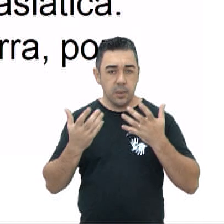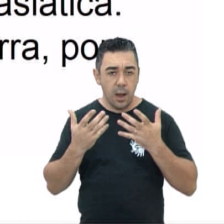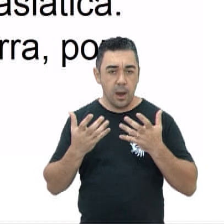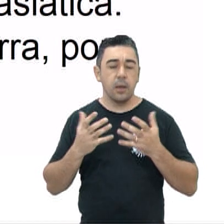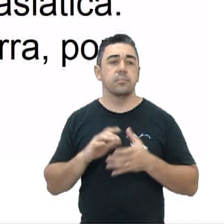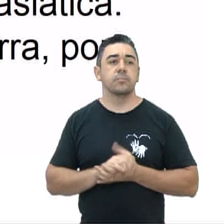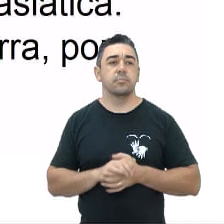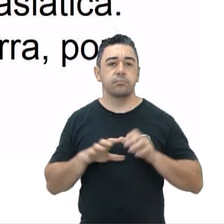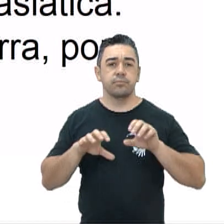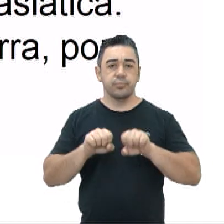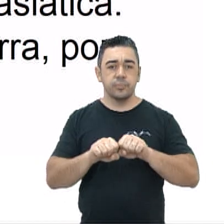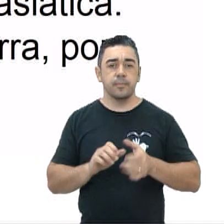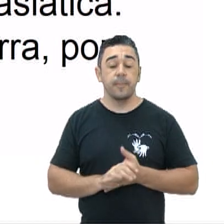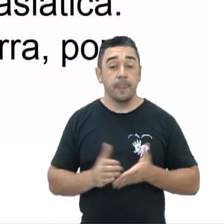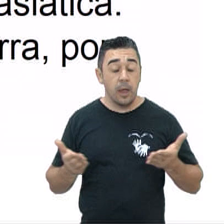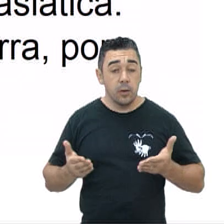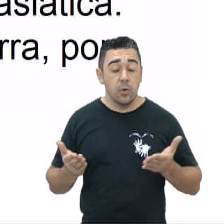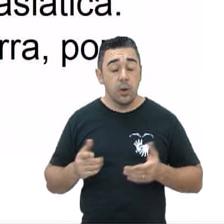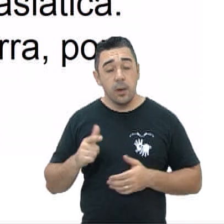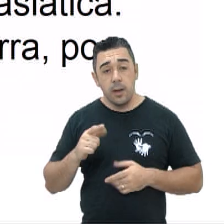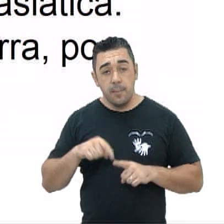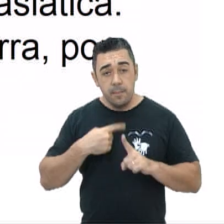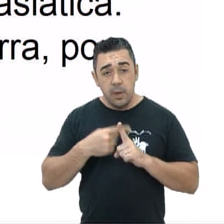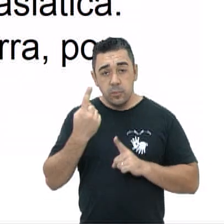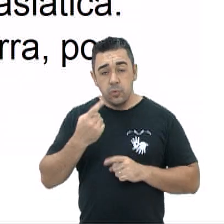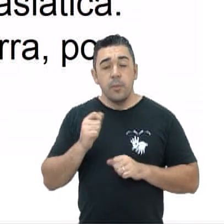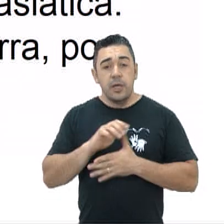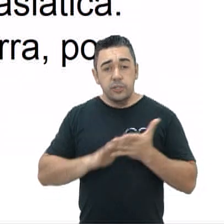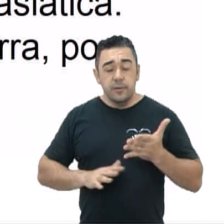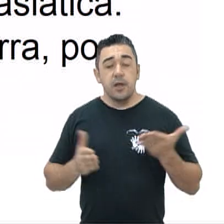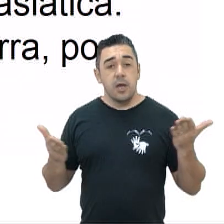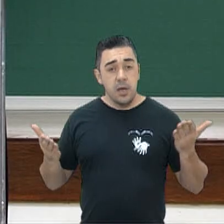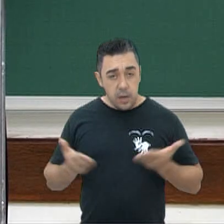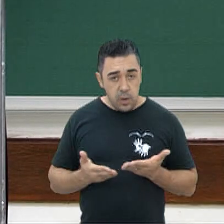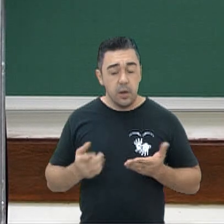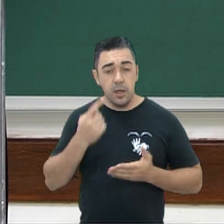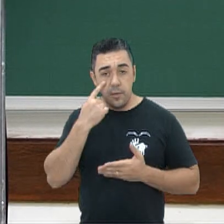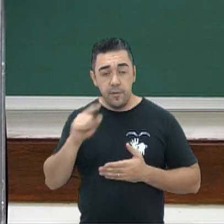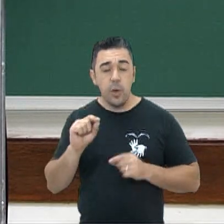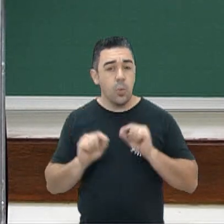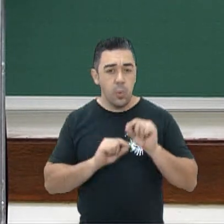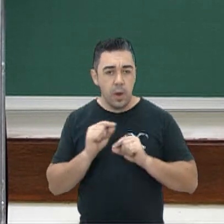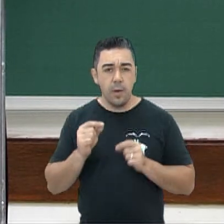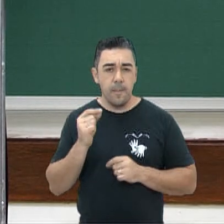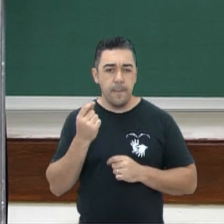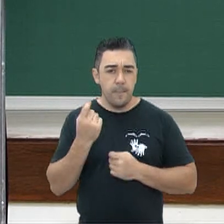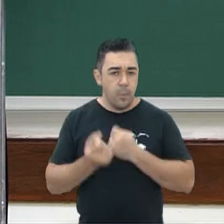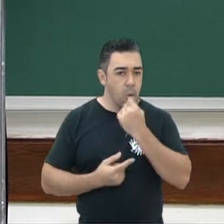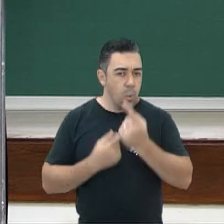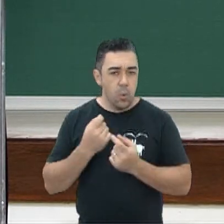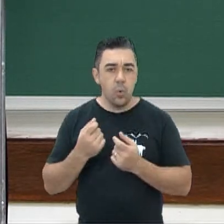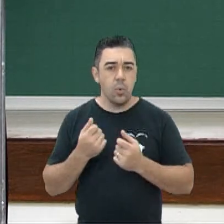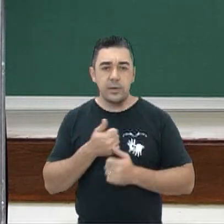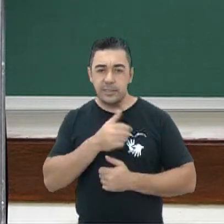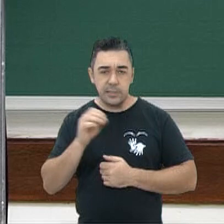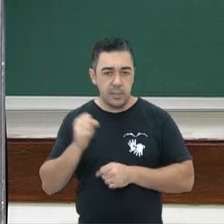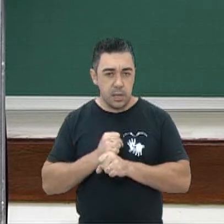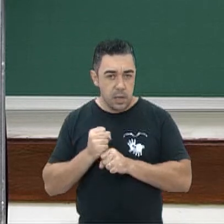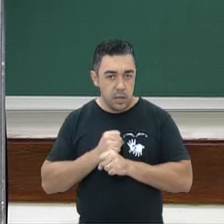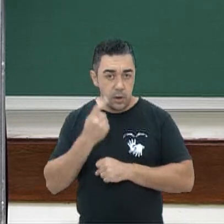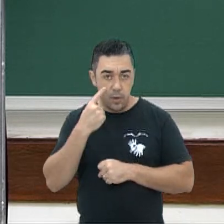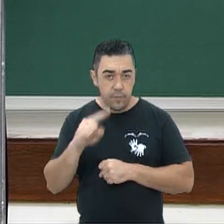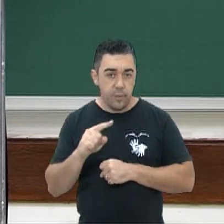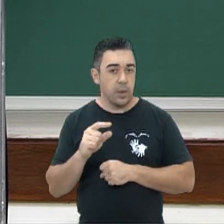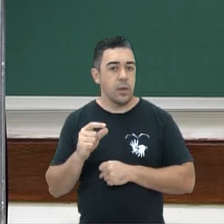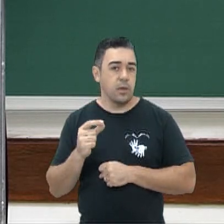tá? E a gente vai para mais uma atividade. Agora uma atividade que a gente vai ver um pouco dessa Guerra dos 100 Anos. Né? Então, quando a gente